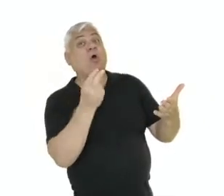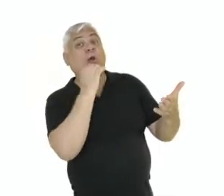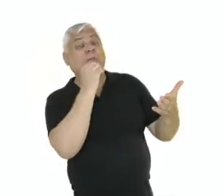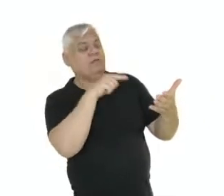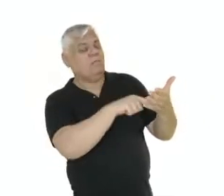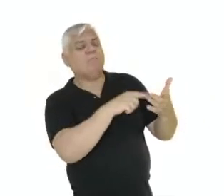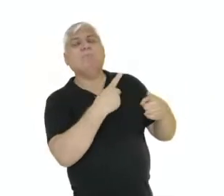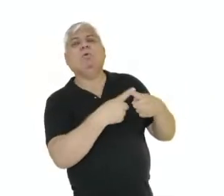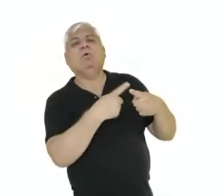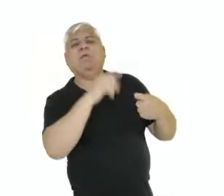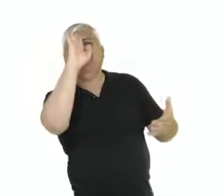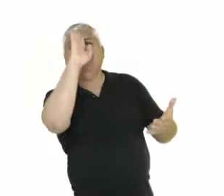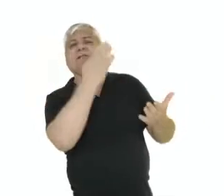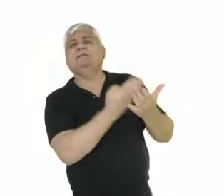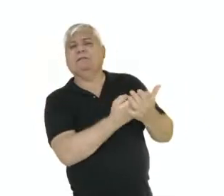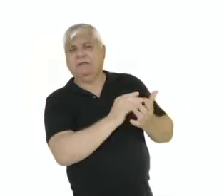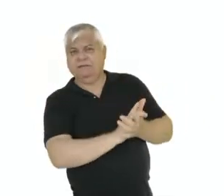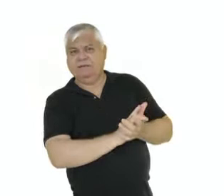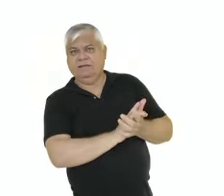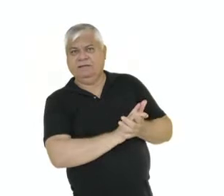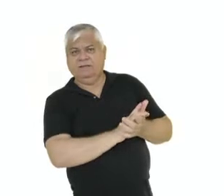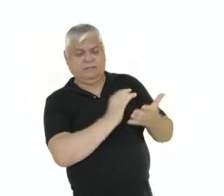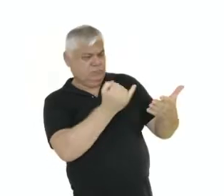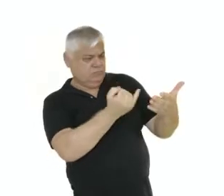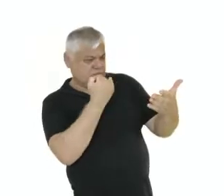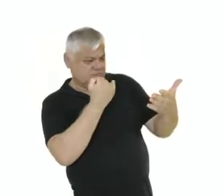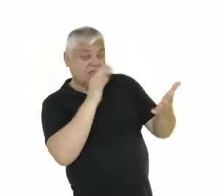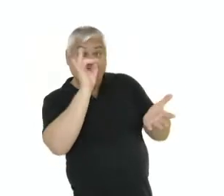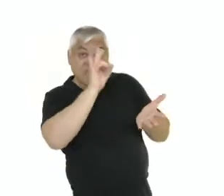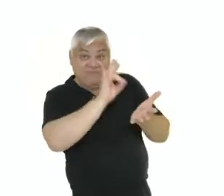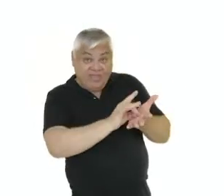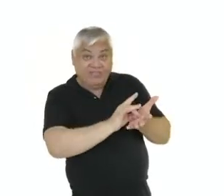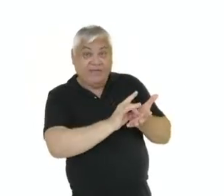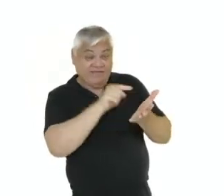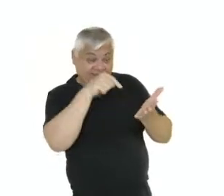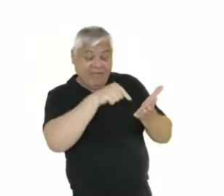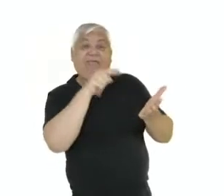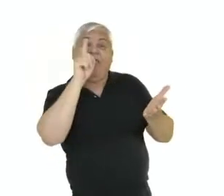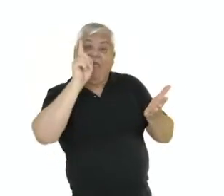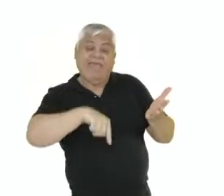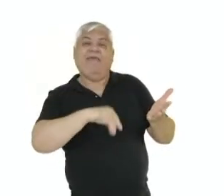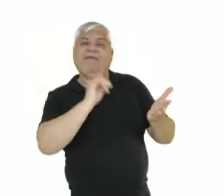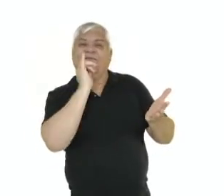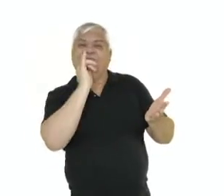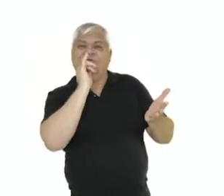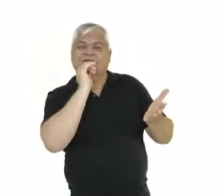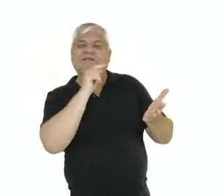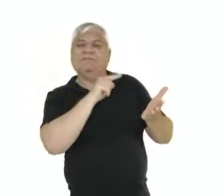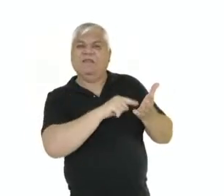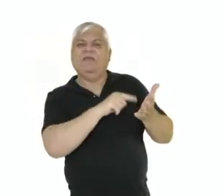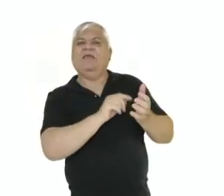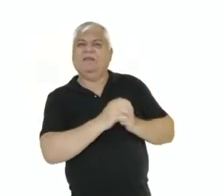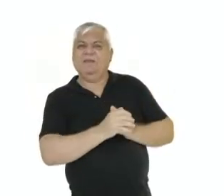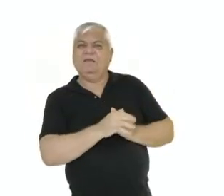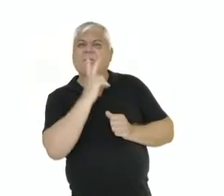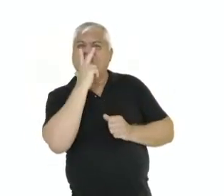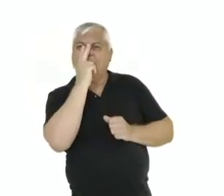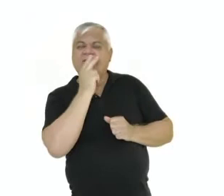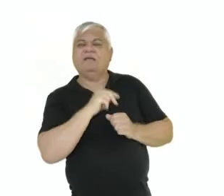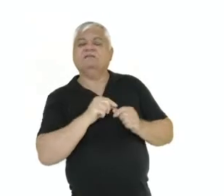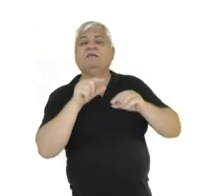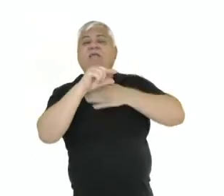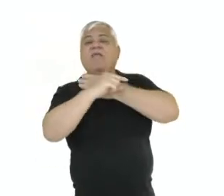que acreditar? Quando a notícia é verdadeira, é mais provável que ela cite fontes.